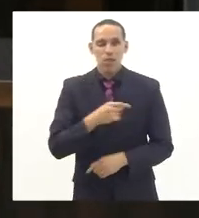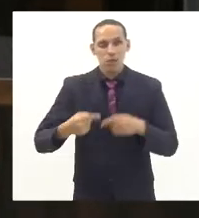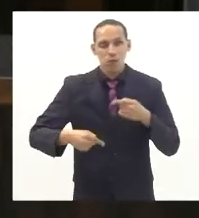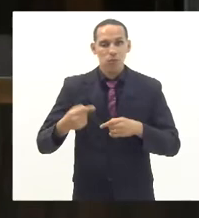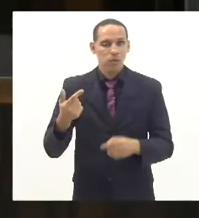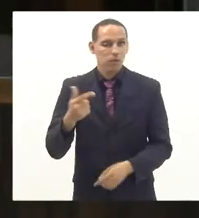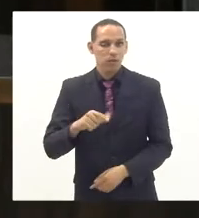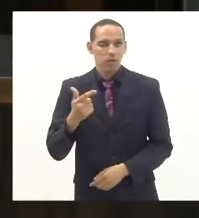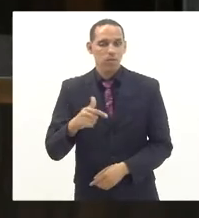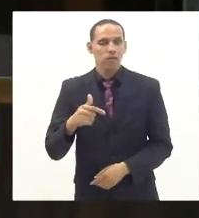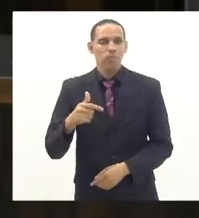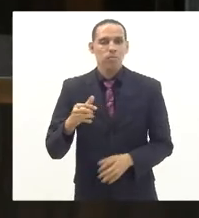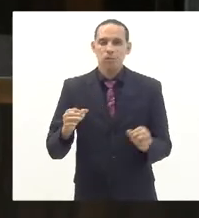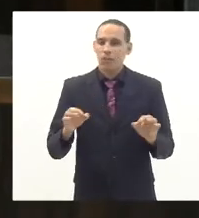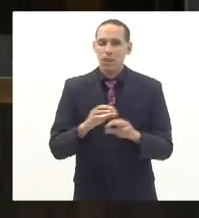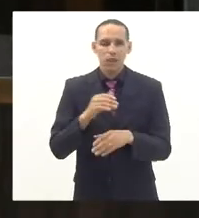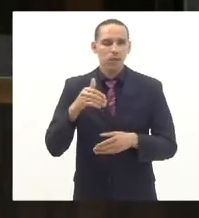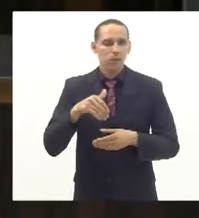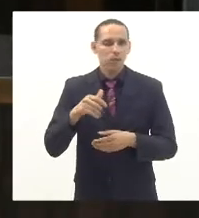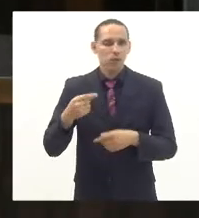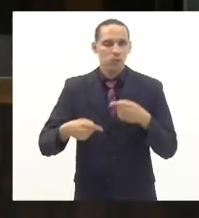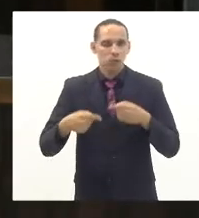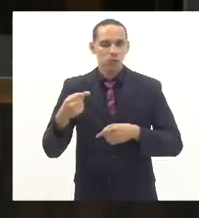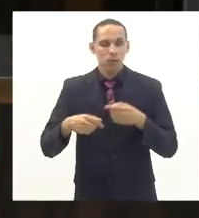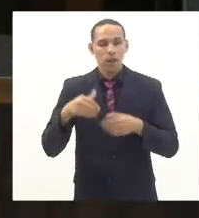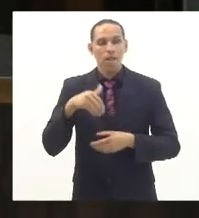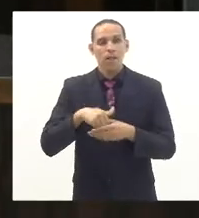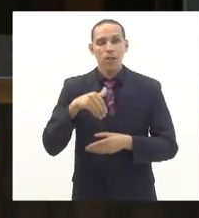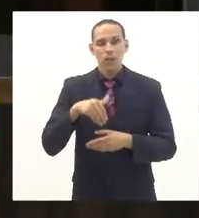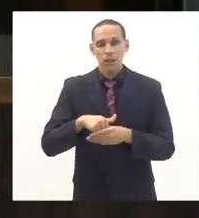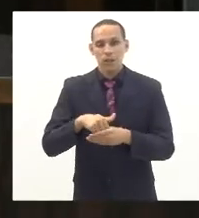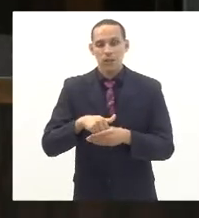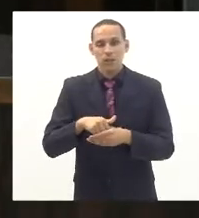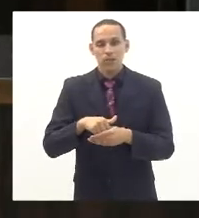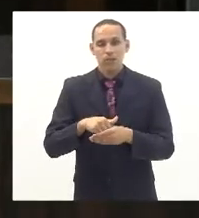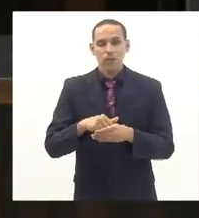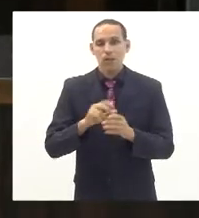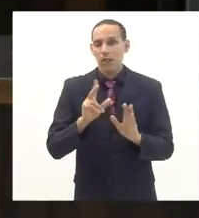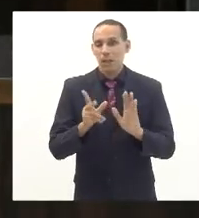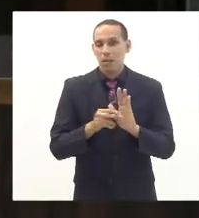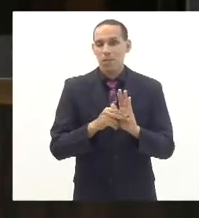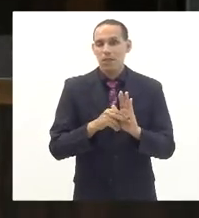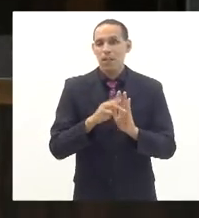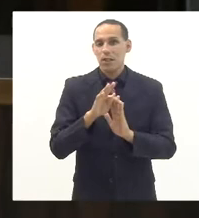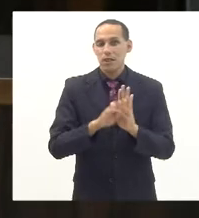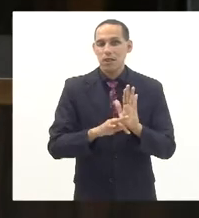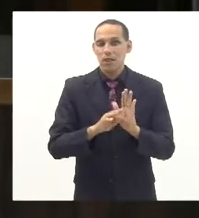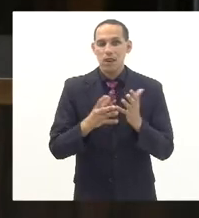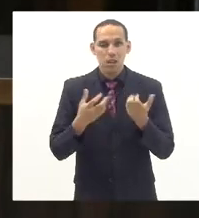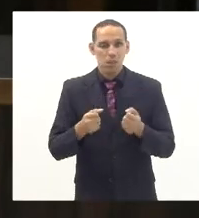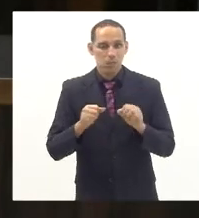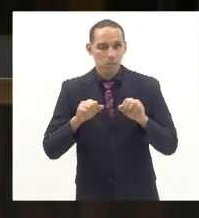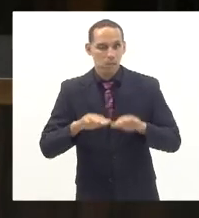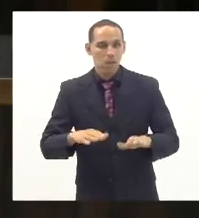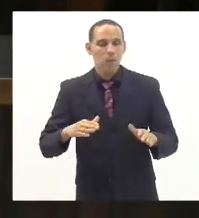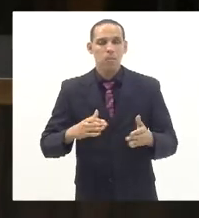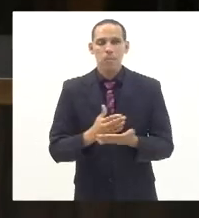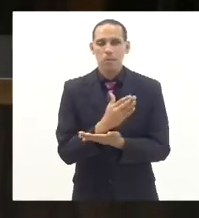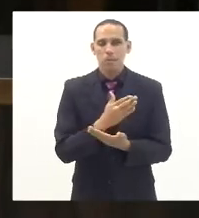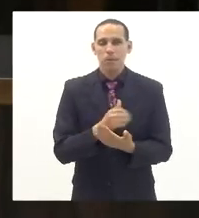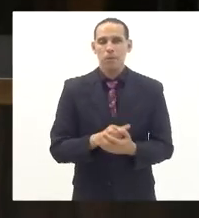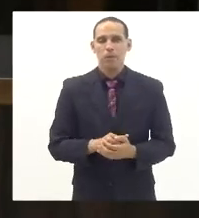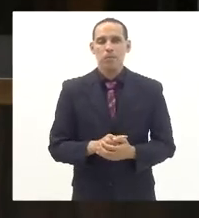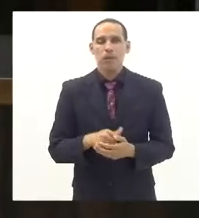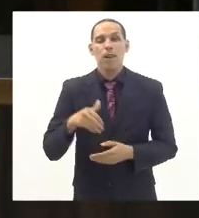não havendo Quem Queira discutir encerrada a discussão em votação a emenda de redação seus que aprovam permaneçam Como estão aprovado